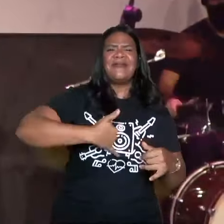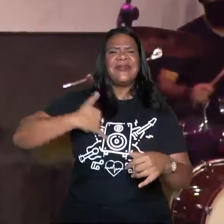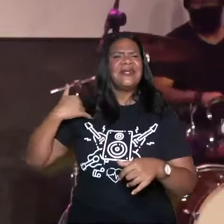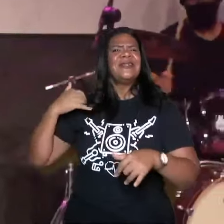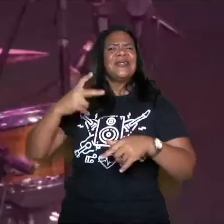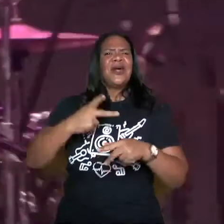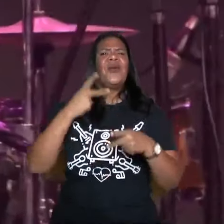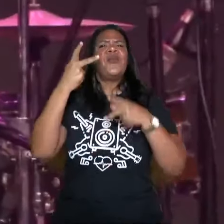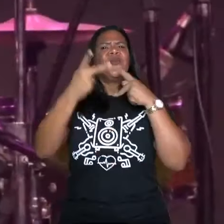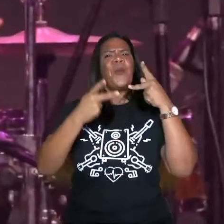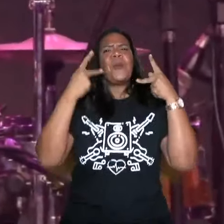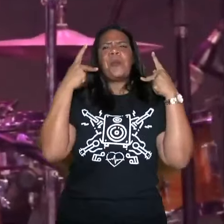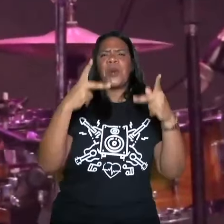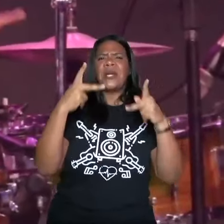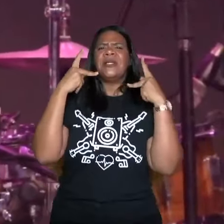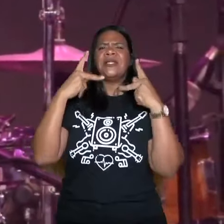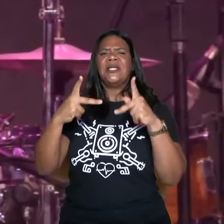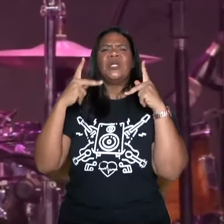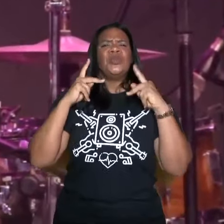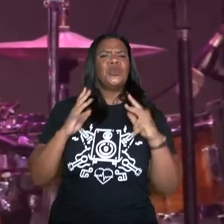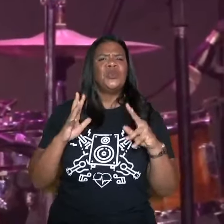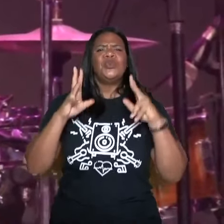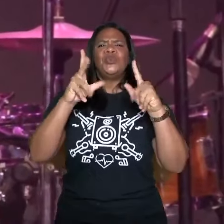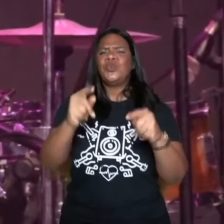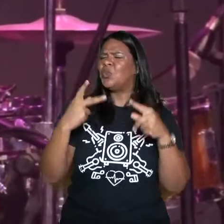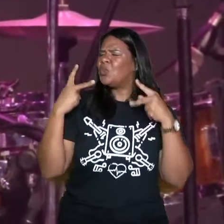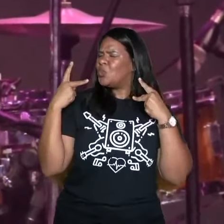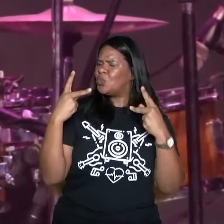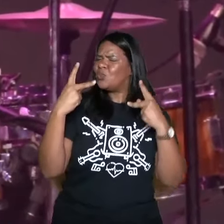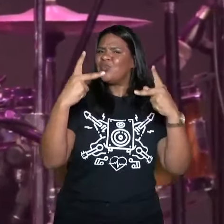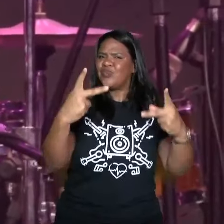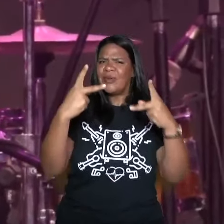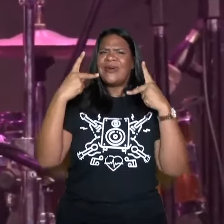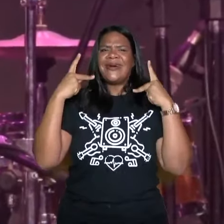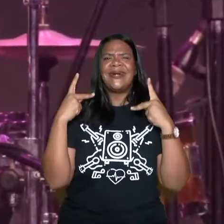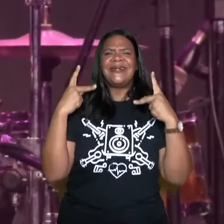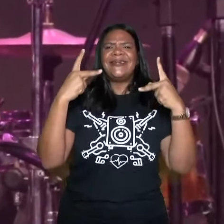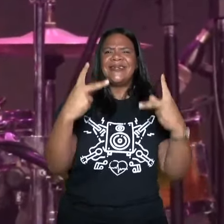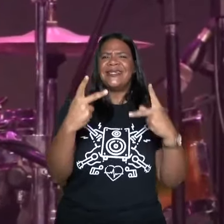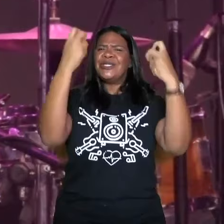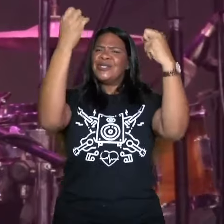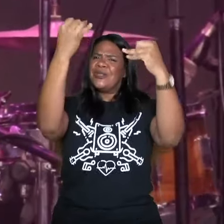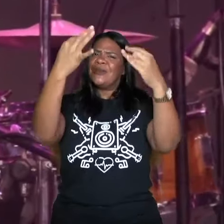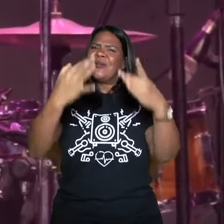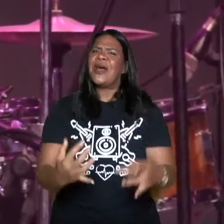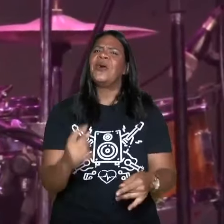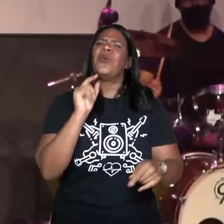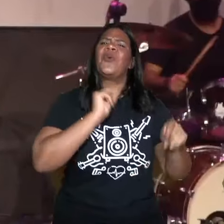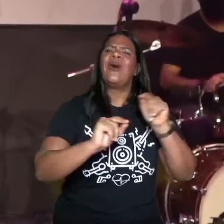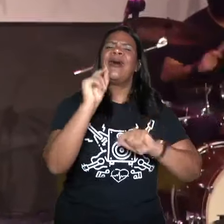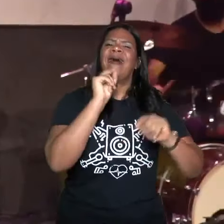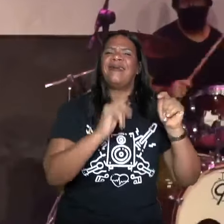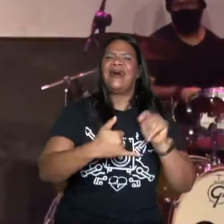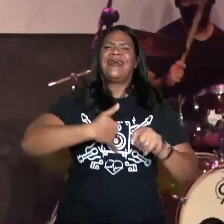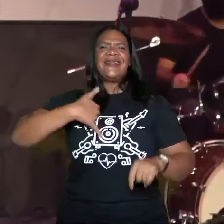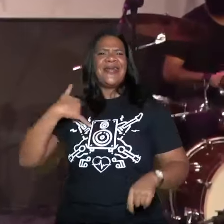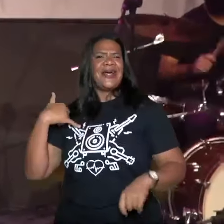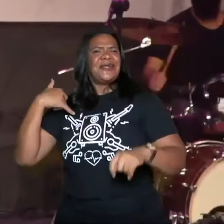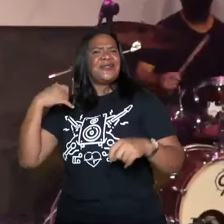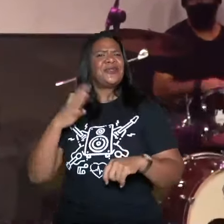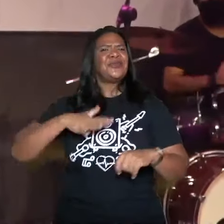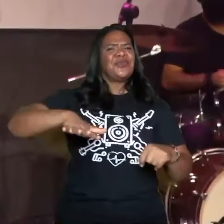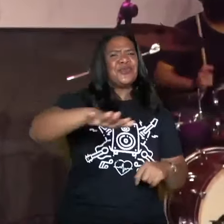dizia o pregador. O resto é só vaidade, só vaidade, só vaidade, já